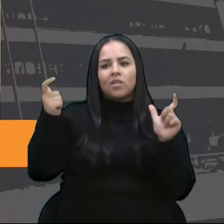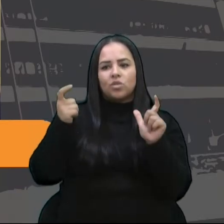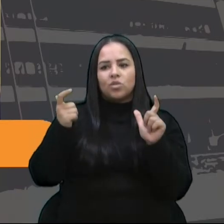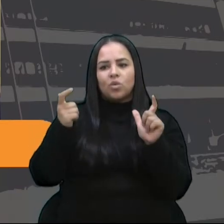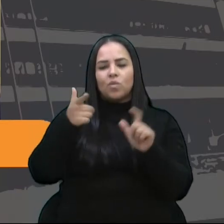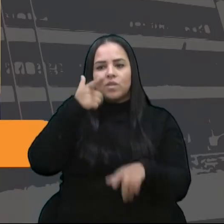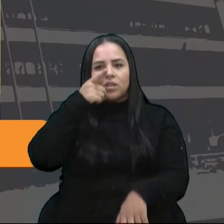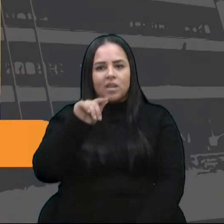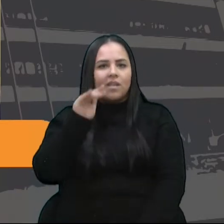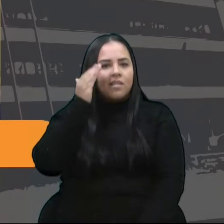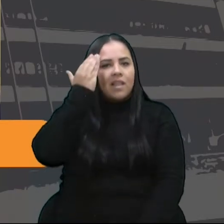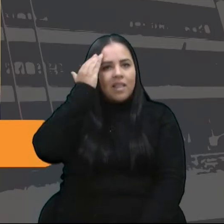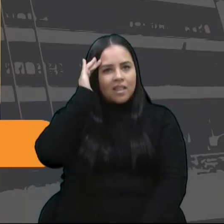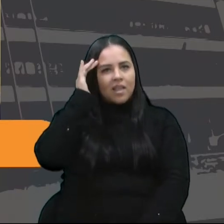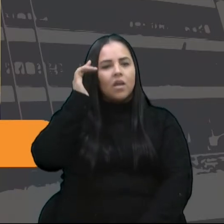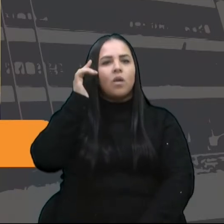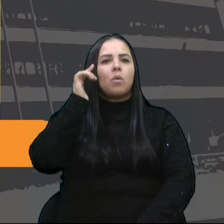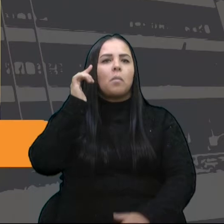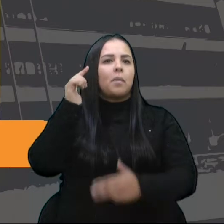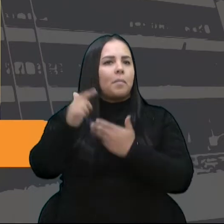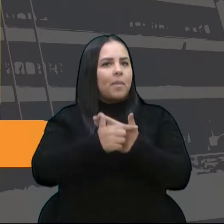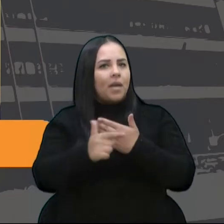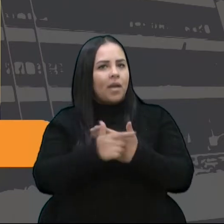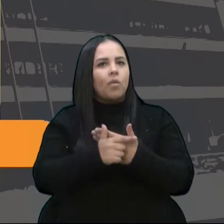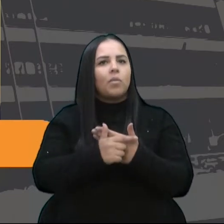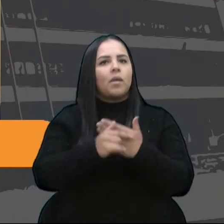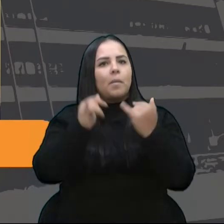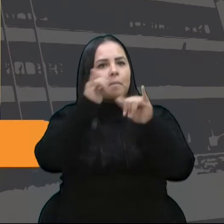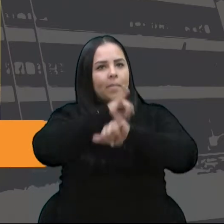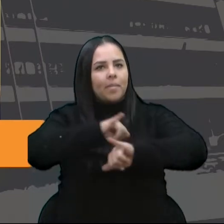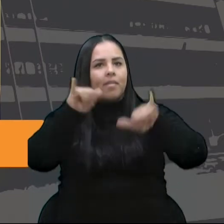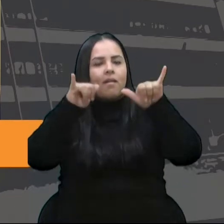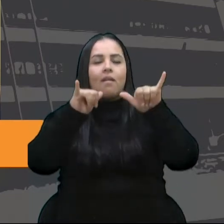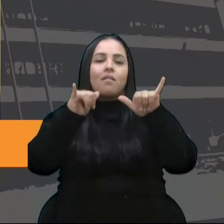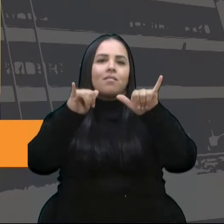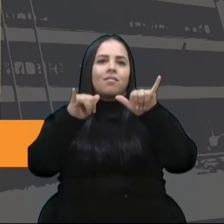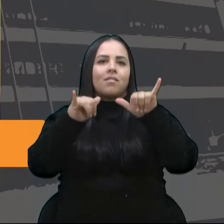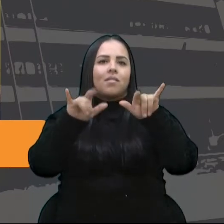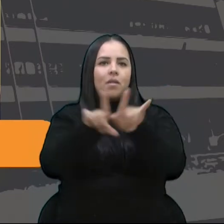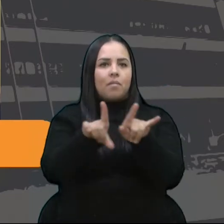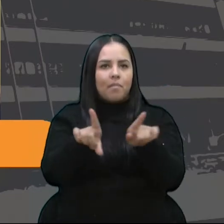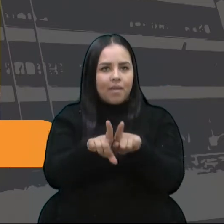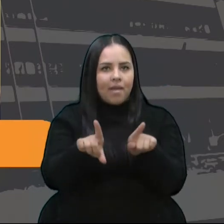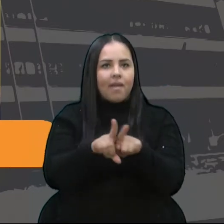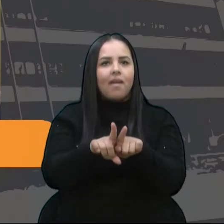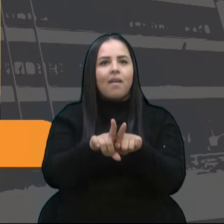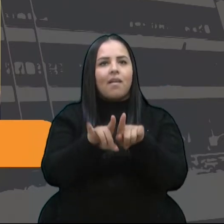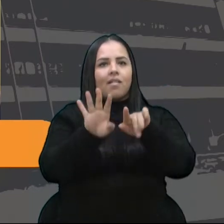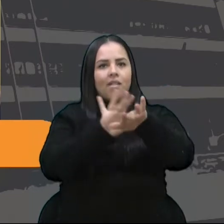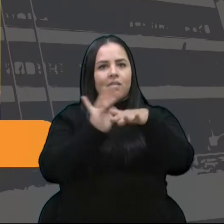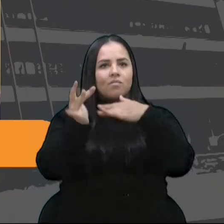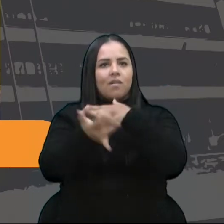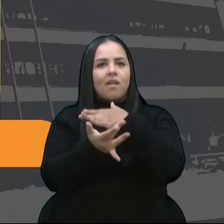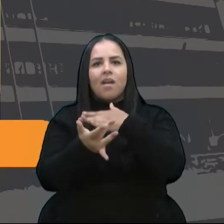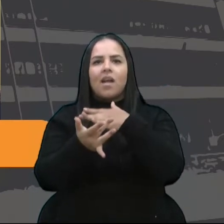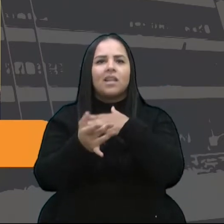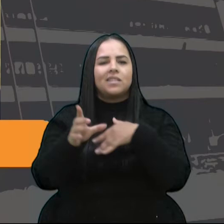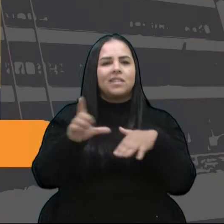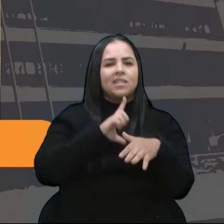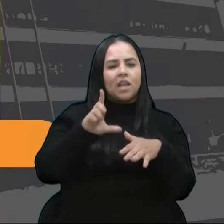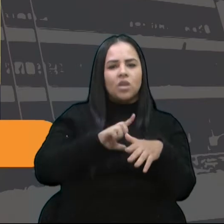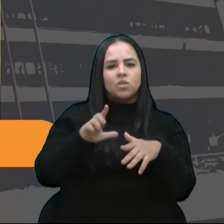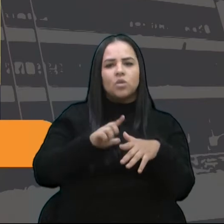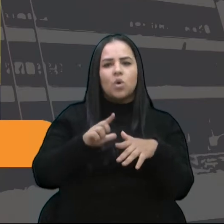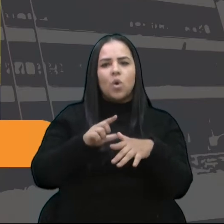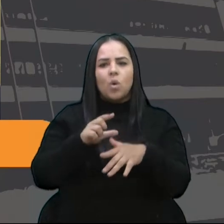da imprensa, o papel da mídia, também de fiscalização, do jornalismo investigativo, muitas vezes,